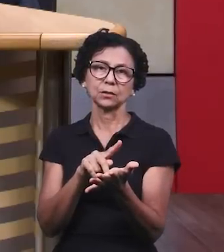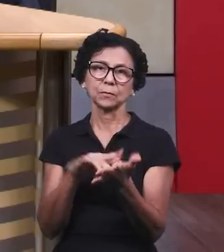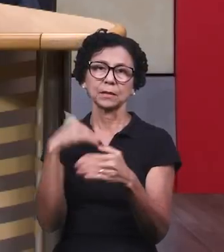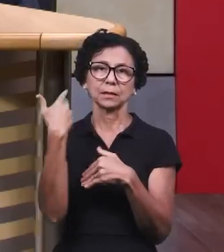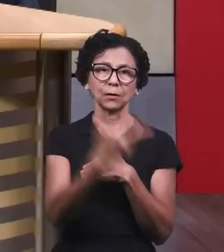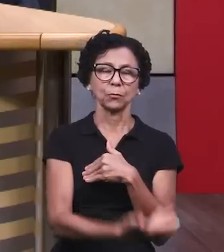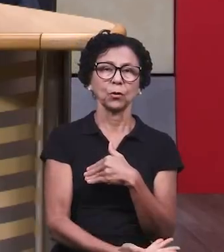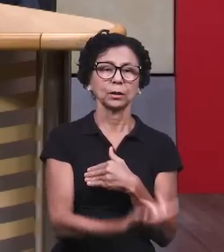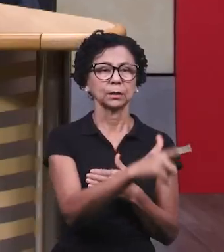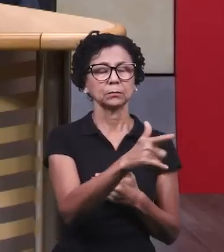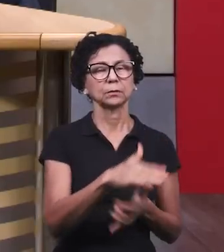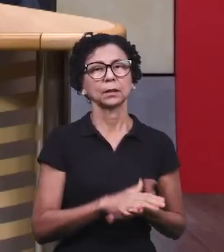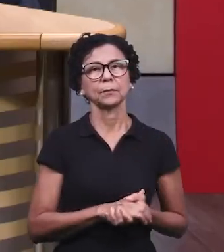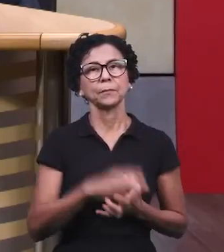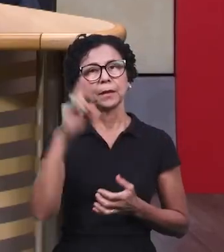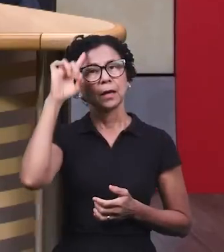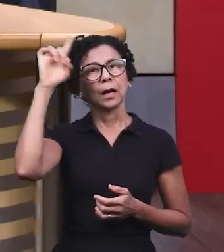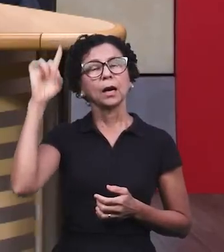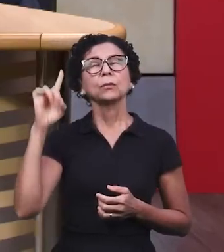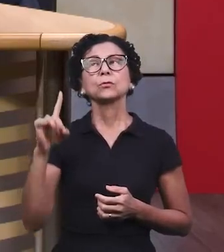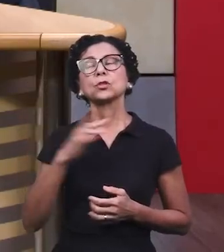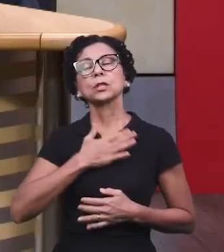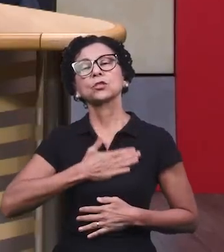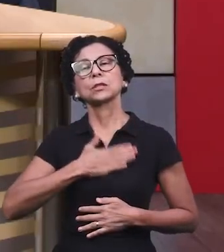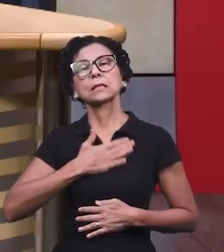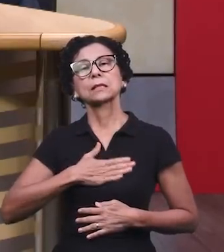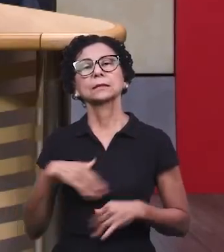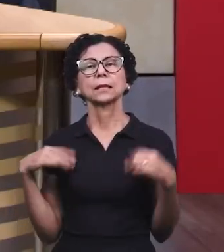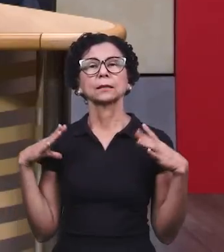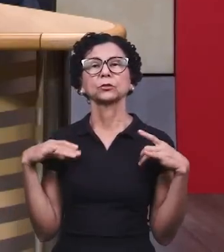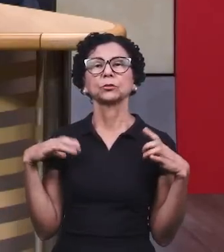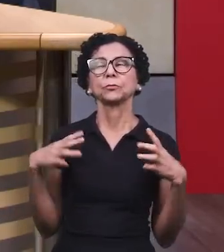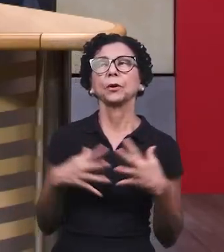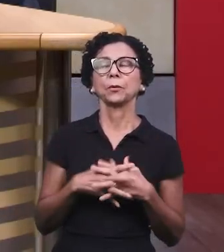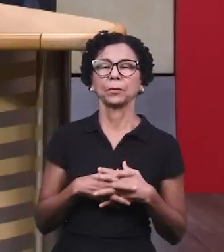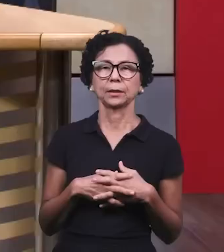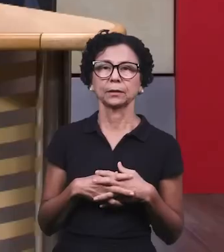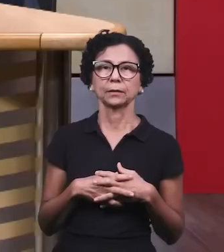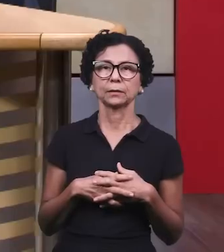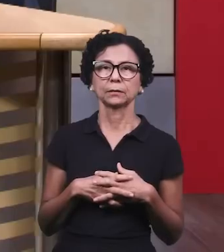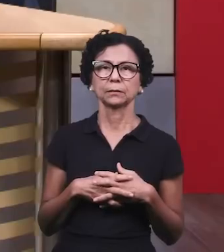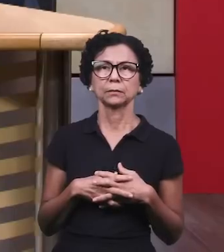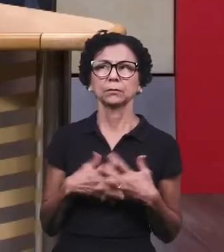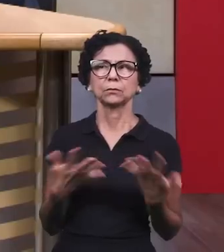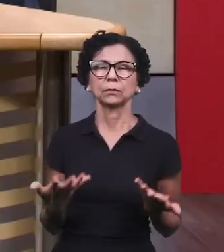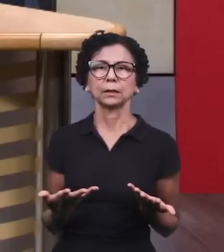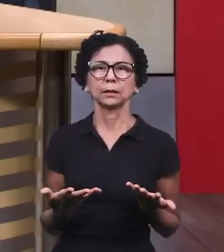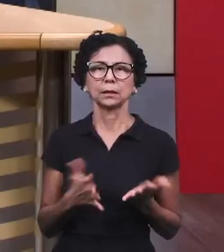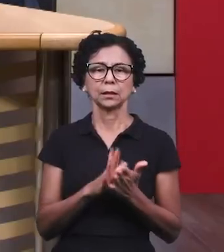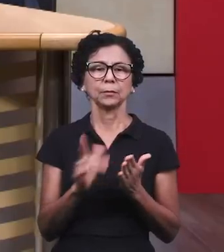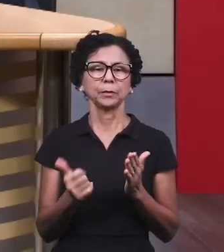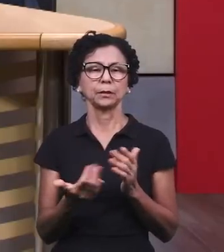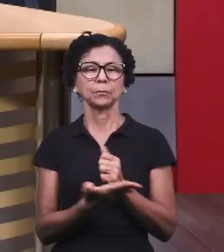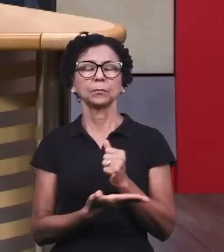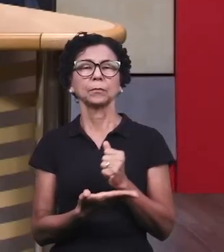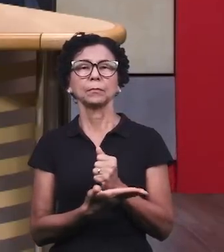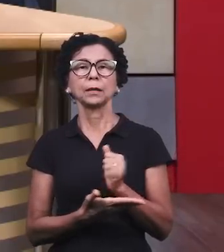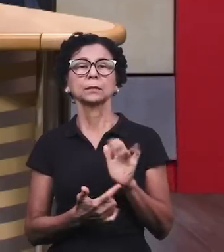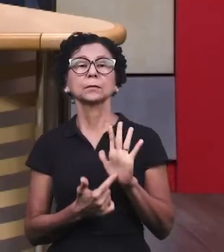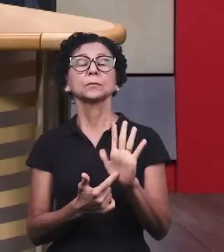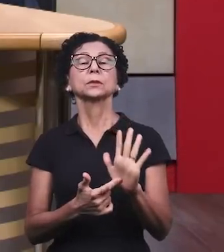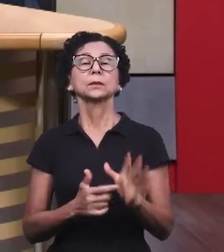porque dia de descanso, nós falamos, porque dia de guarda. Qual que é o dia de guarda nosso? Nós temos base bíblica para dizer onde está os nossos